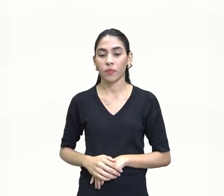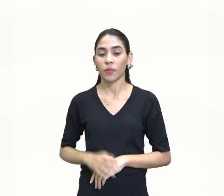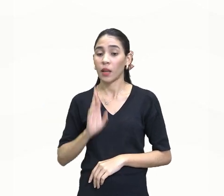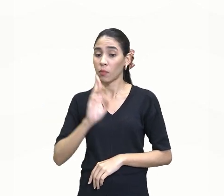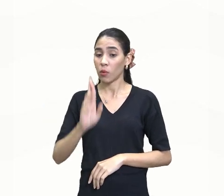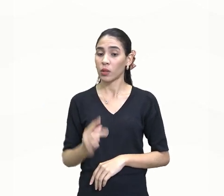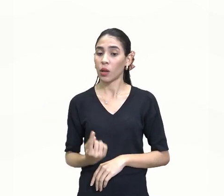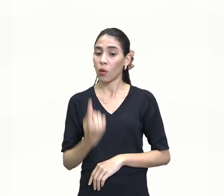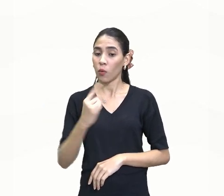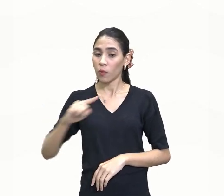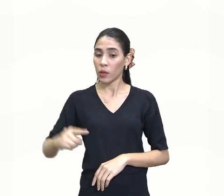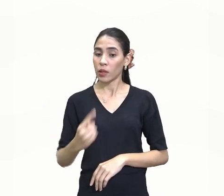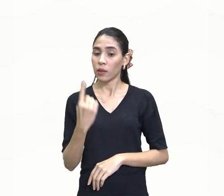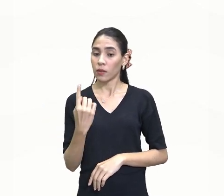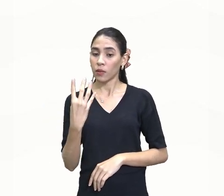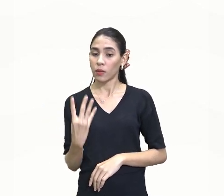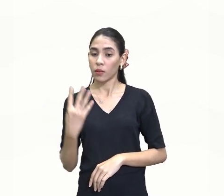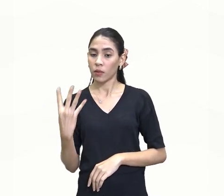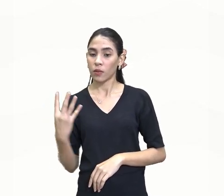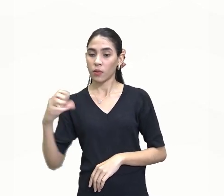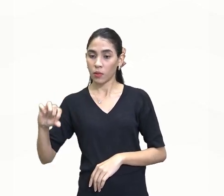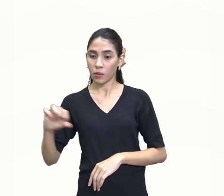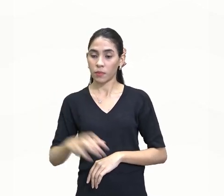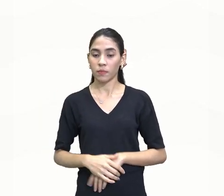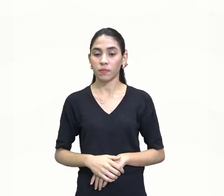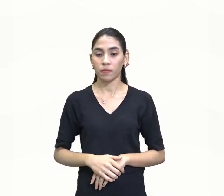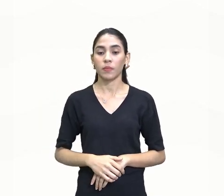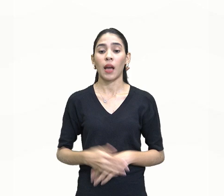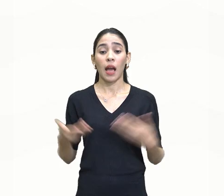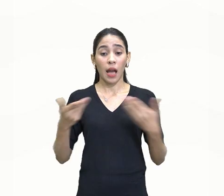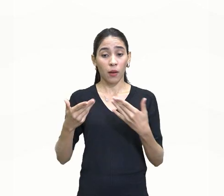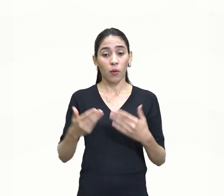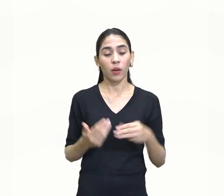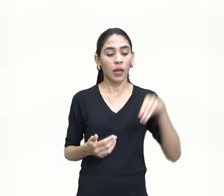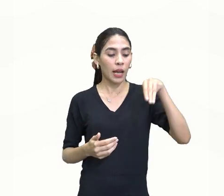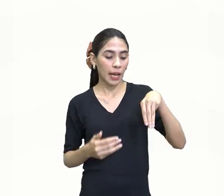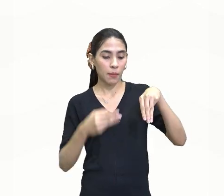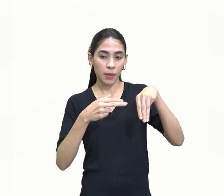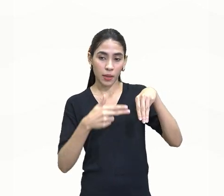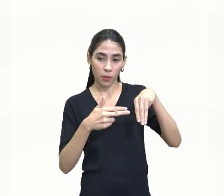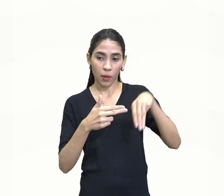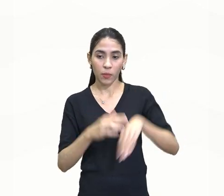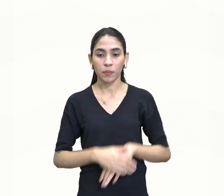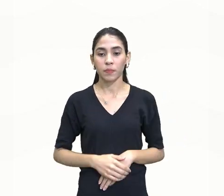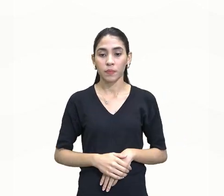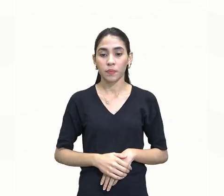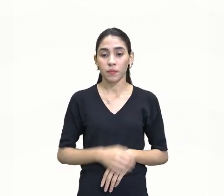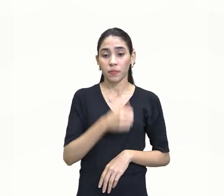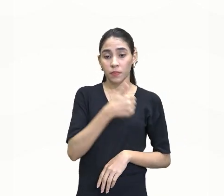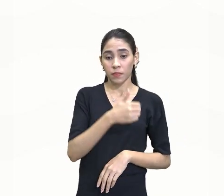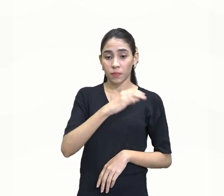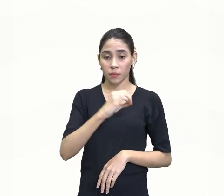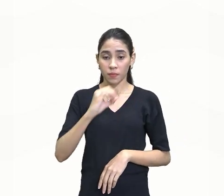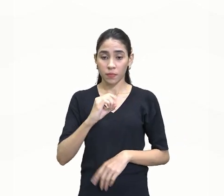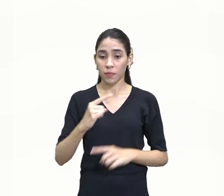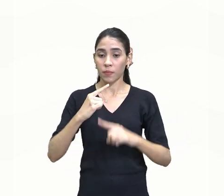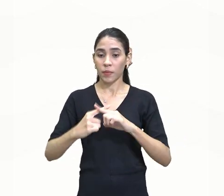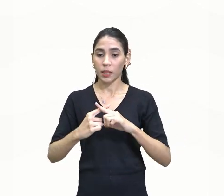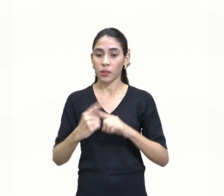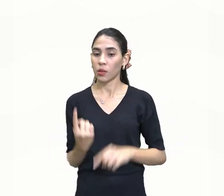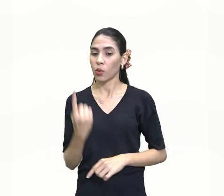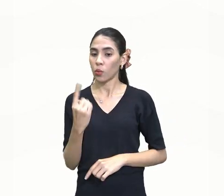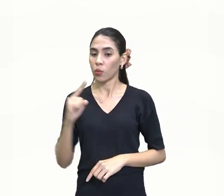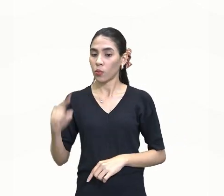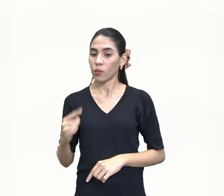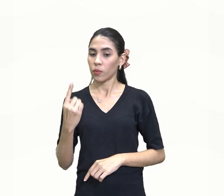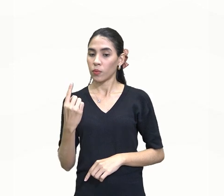1,1449. Multiplicando esse valor por 100, agora ficou mais simples. Por quê? Porque se eu tenho 2 zeros, eu